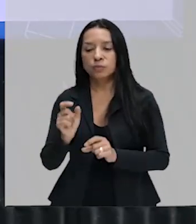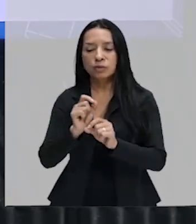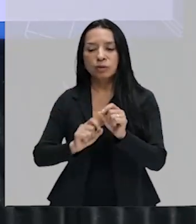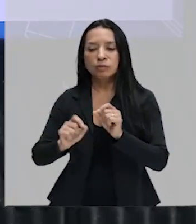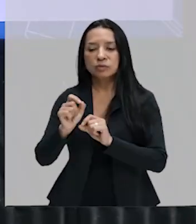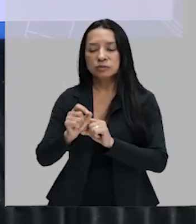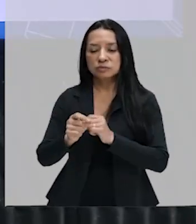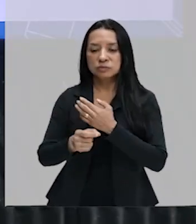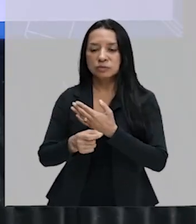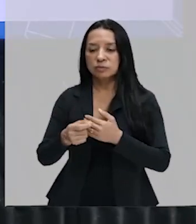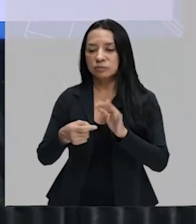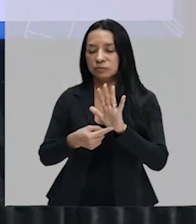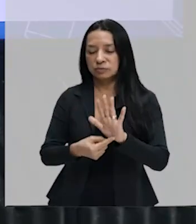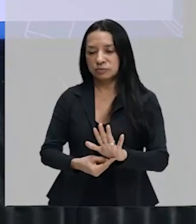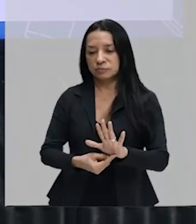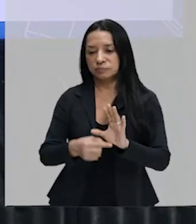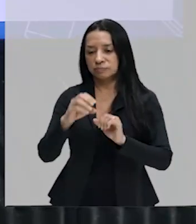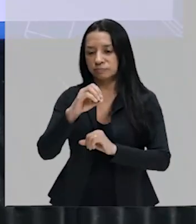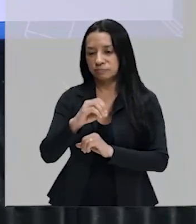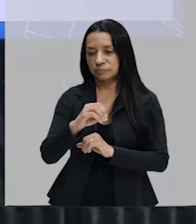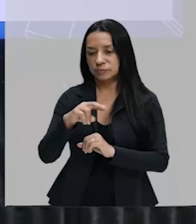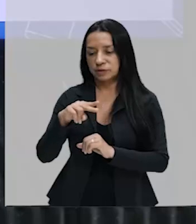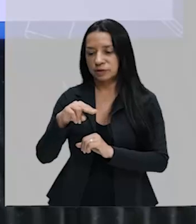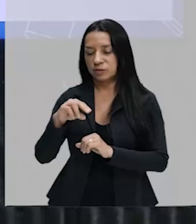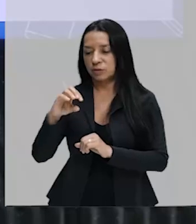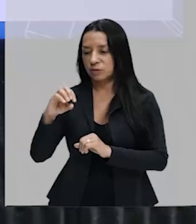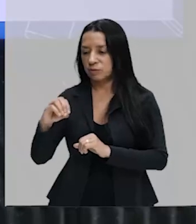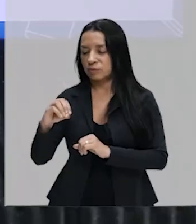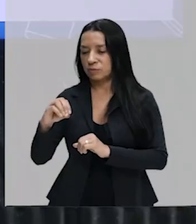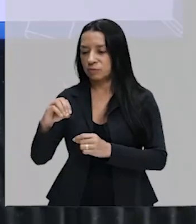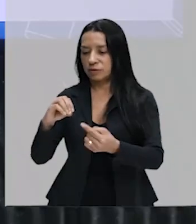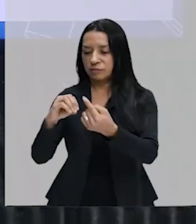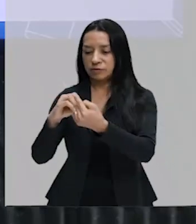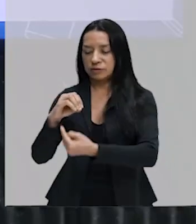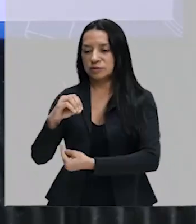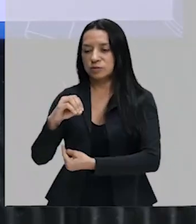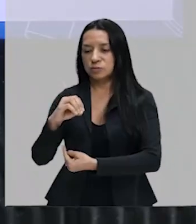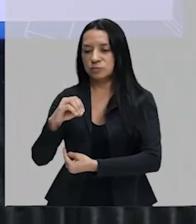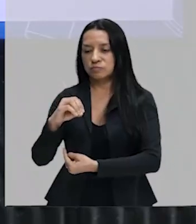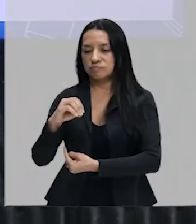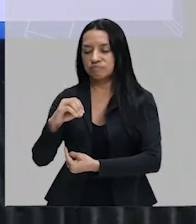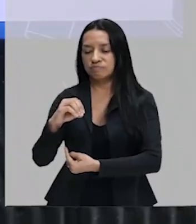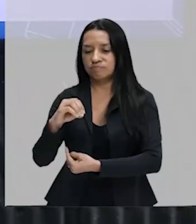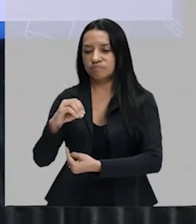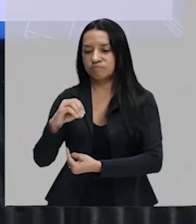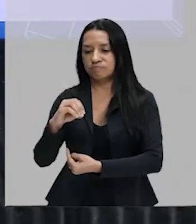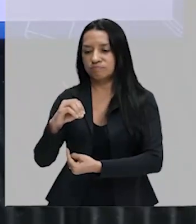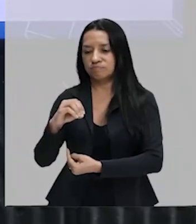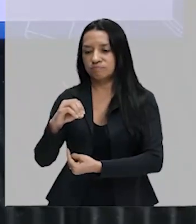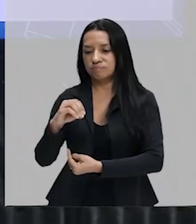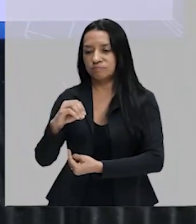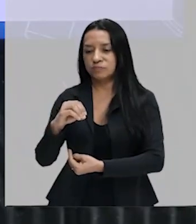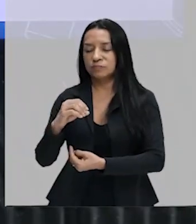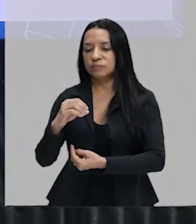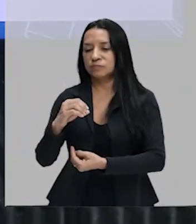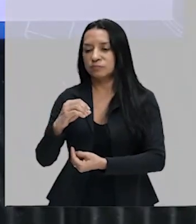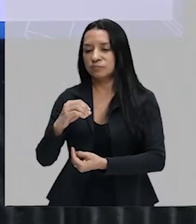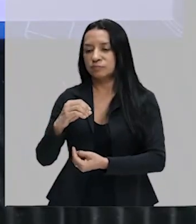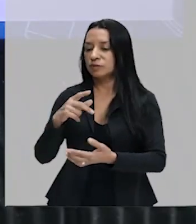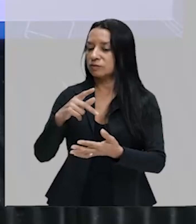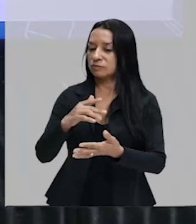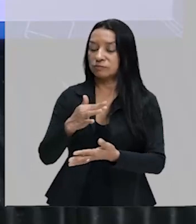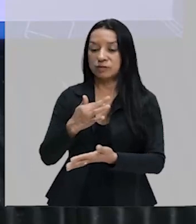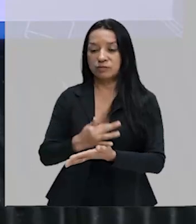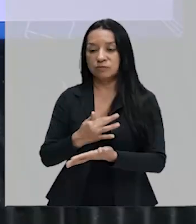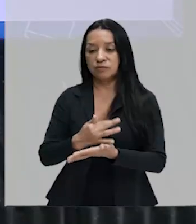dito, gente. O zero é igual a vazio. Gente, isso aqui já não faz sentido, né? Já é falso. E aqui,